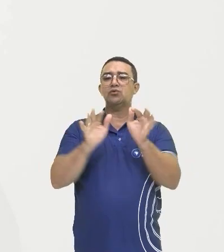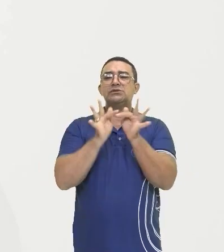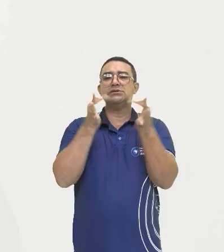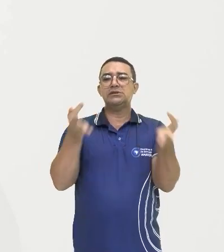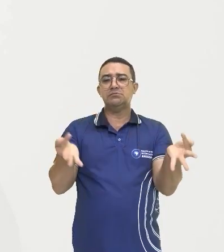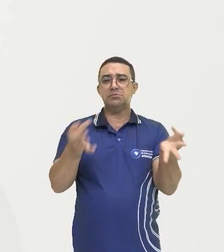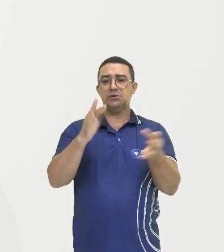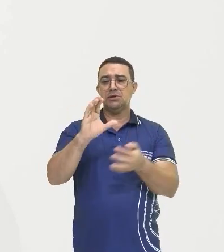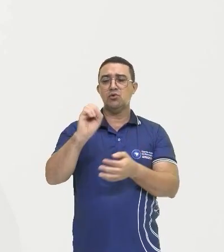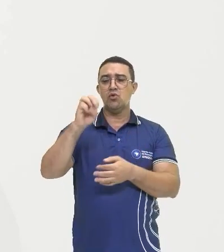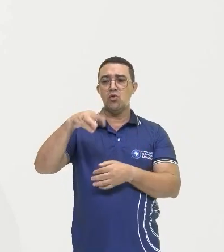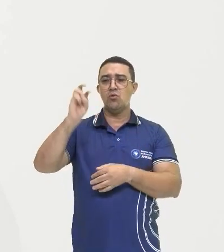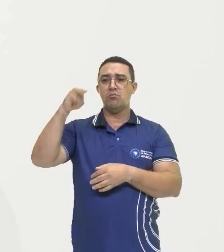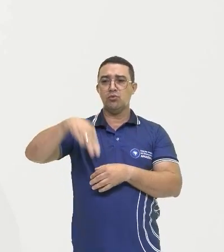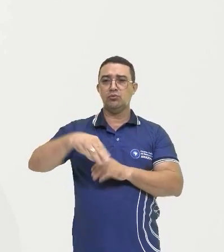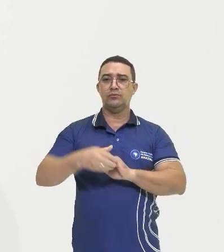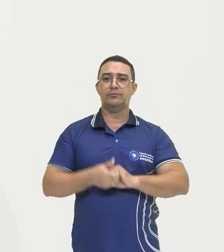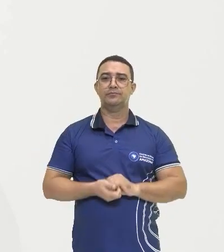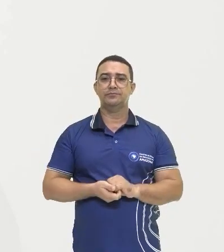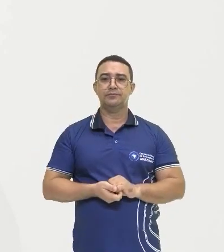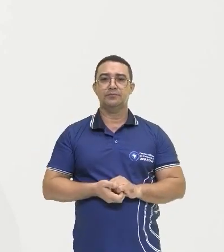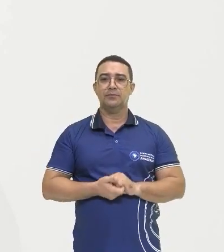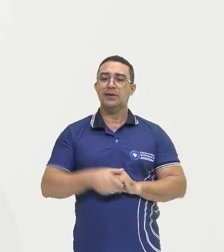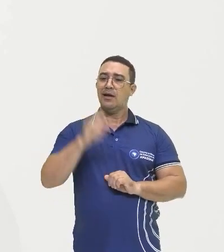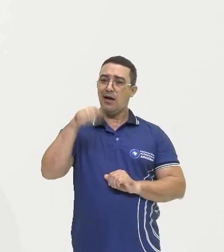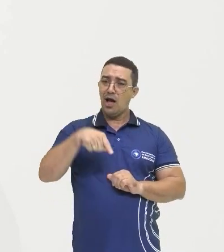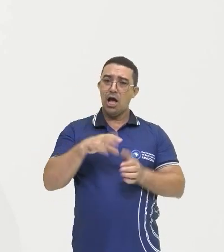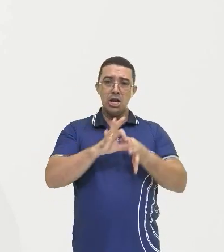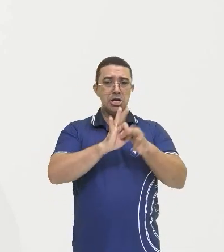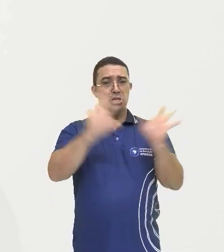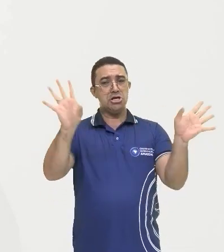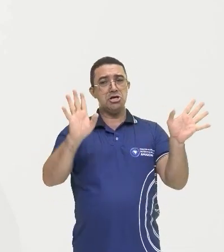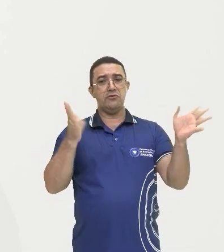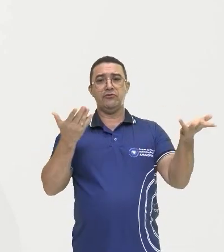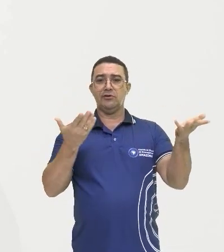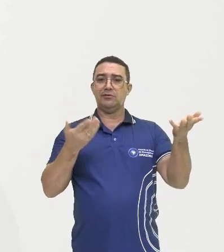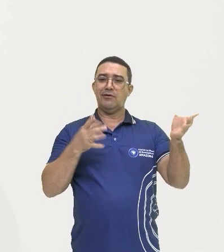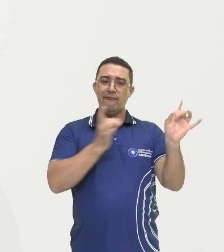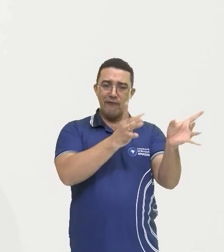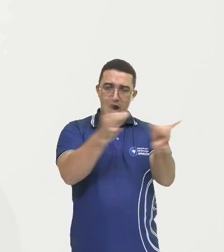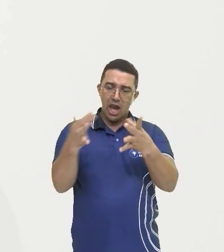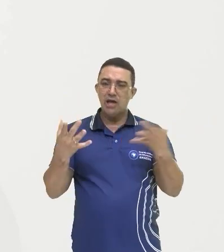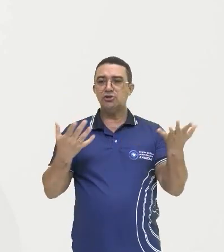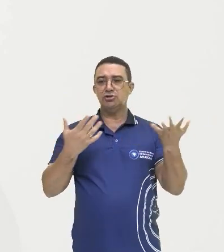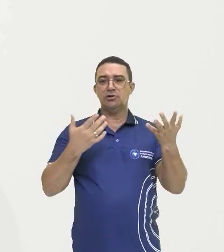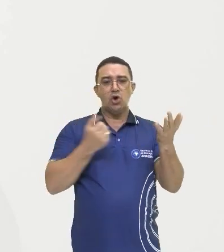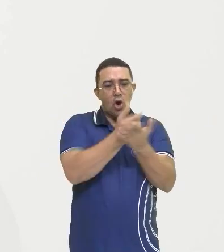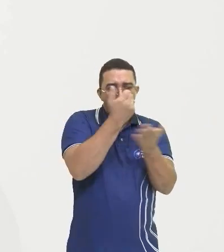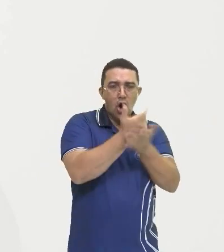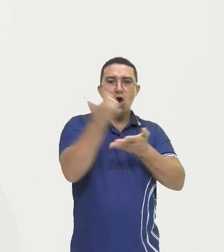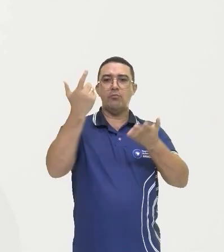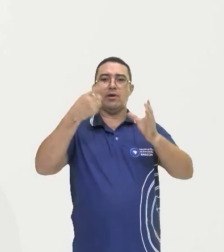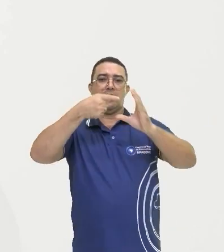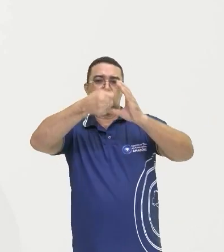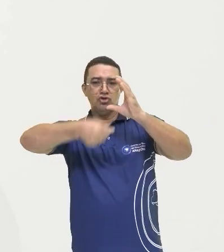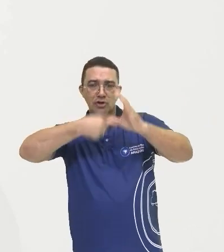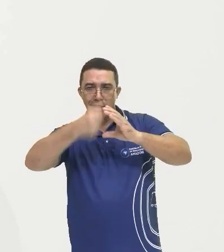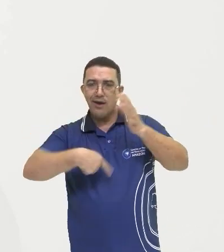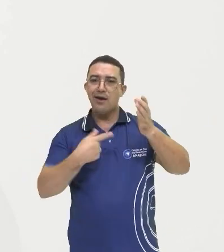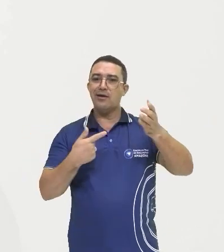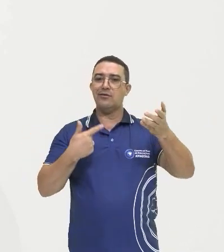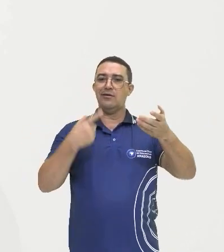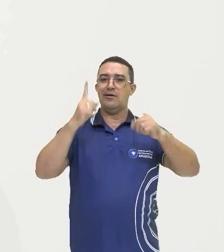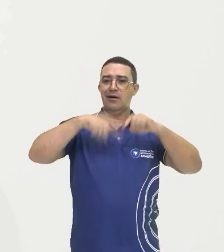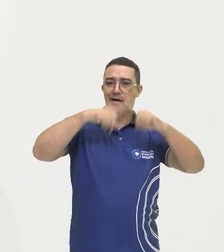turma, a gente tem a liberação, a circulação de capitais, mercadorias, serviços, pessoas no território. O grau de entrosamento,